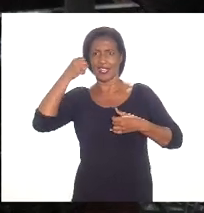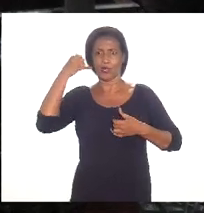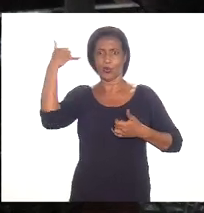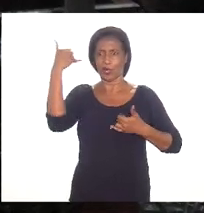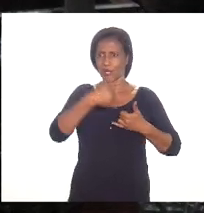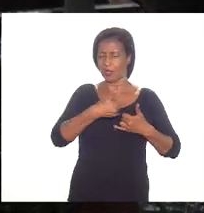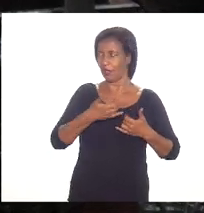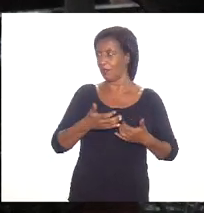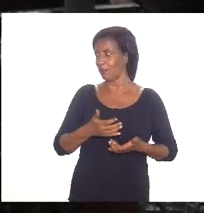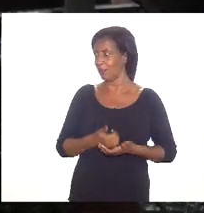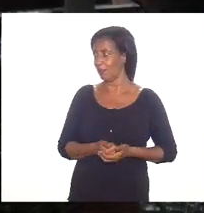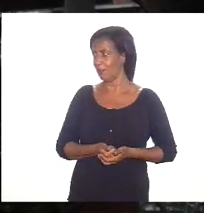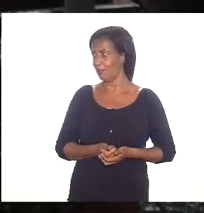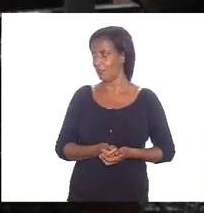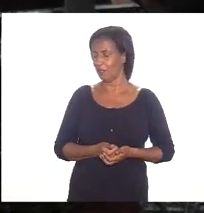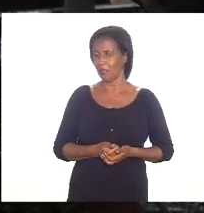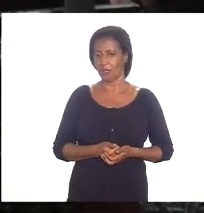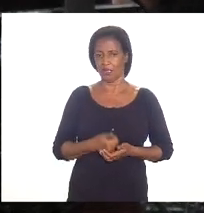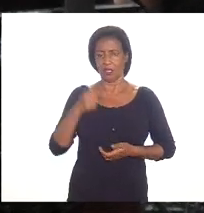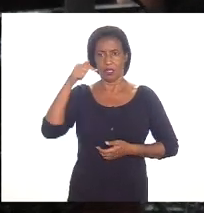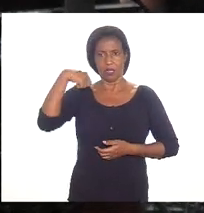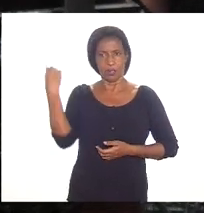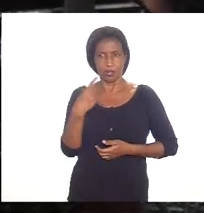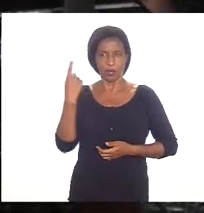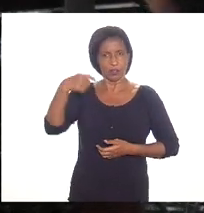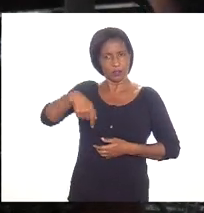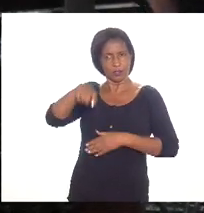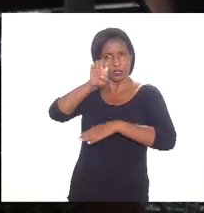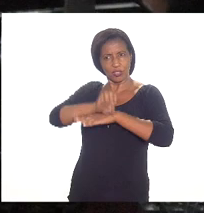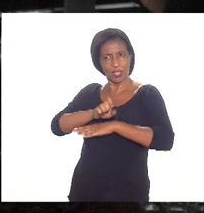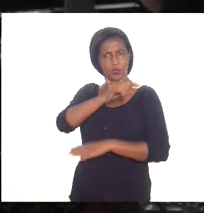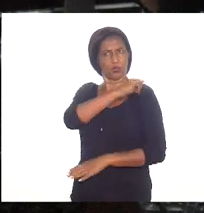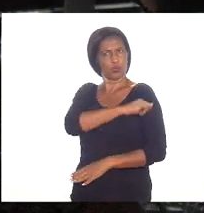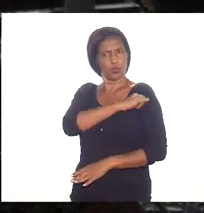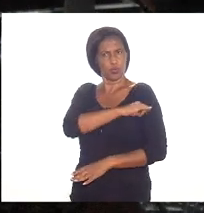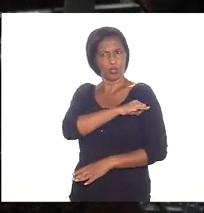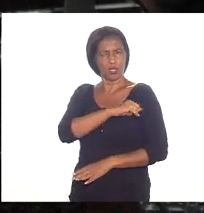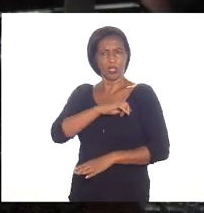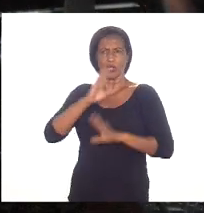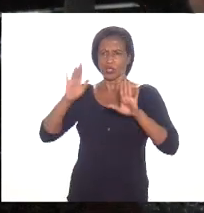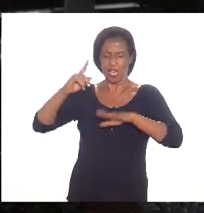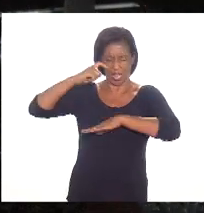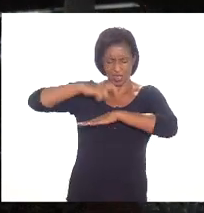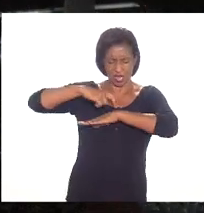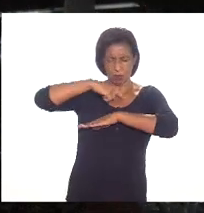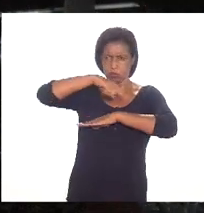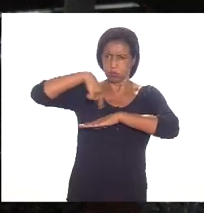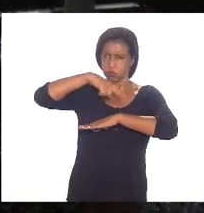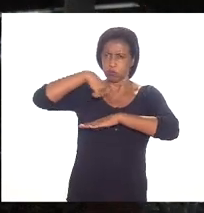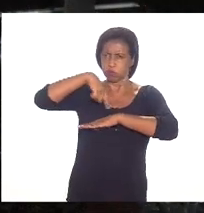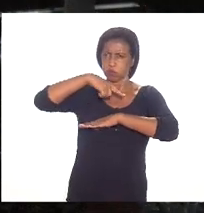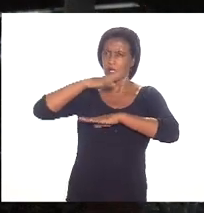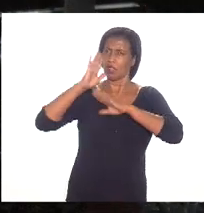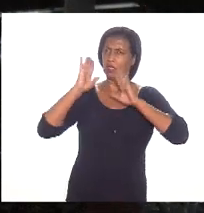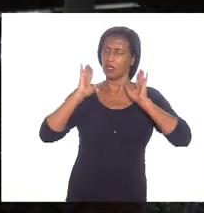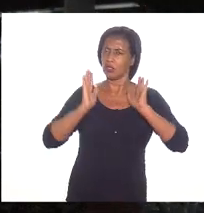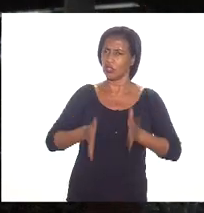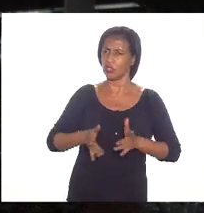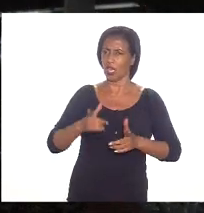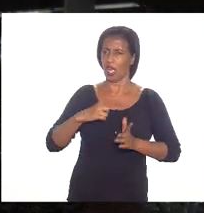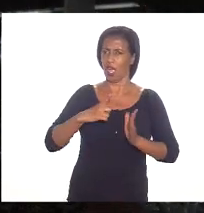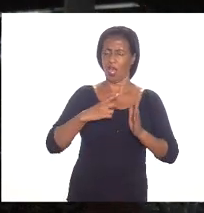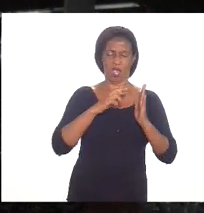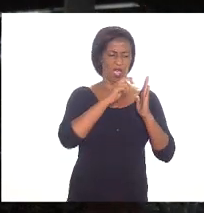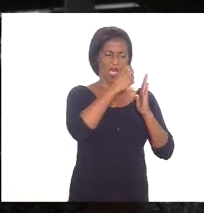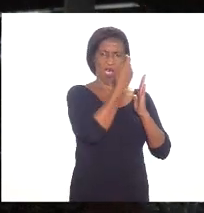Nós estamos defendendo o Estado do Rio de Janeiro. Tiveram todo o tempo possível de fazer o regime